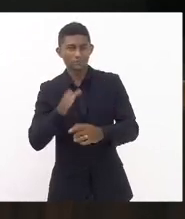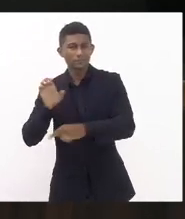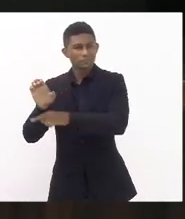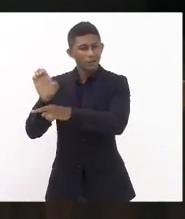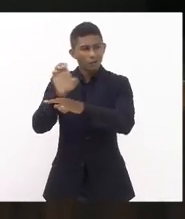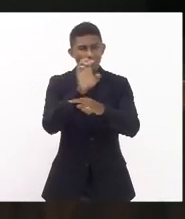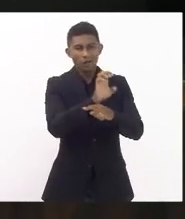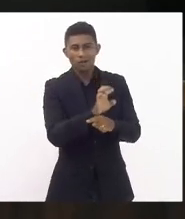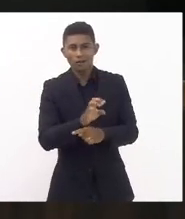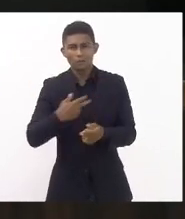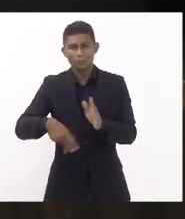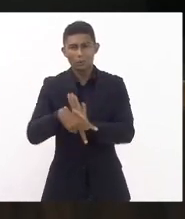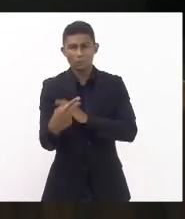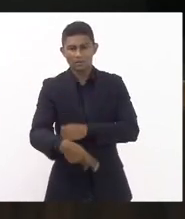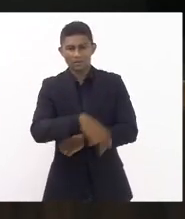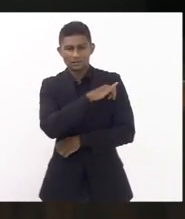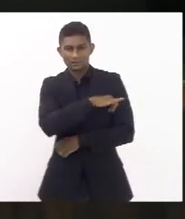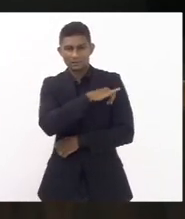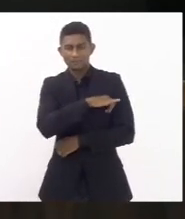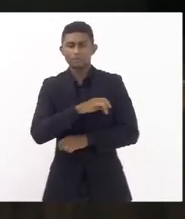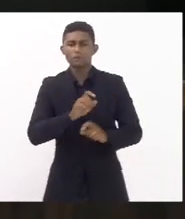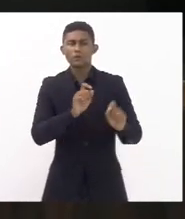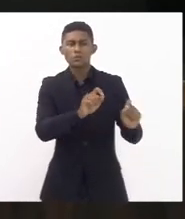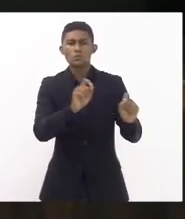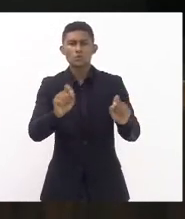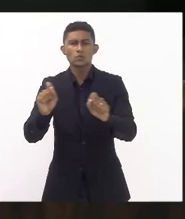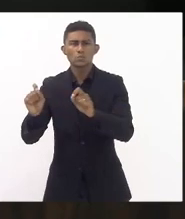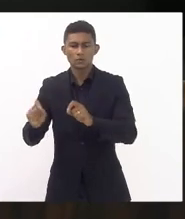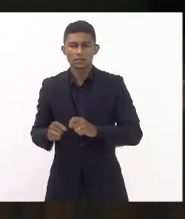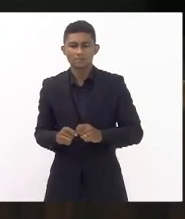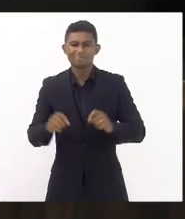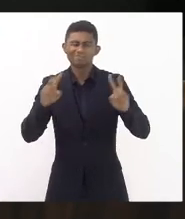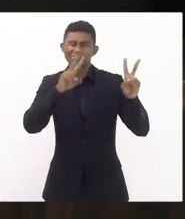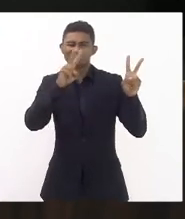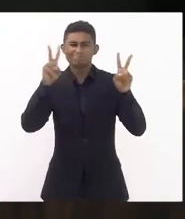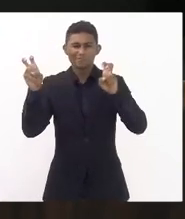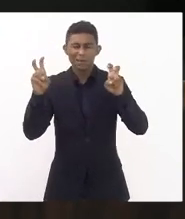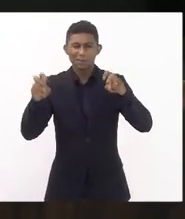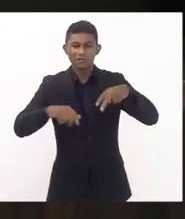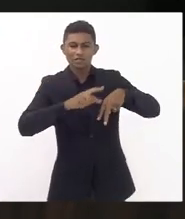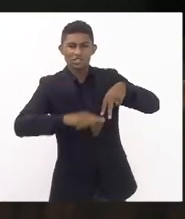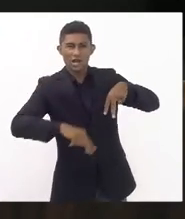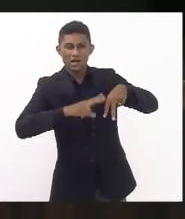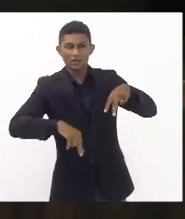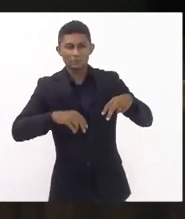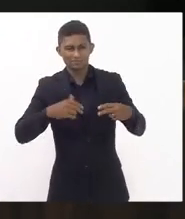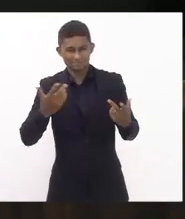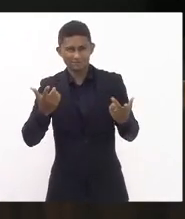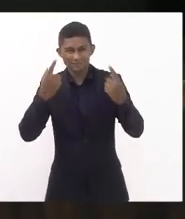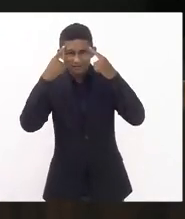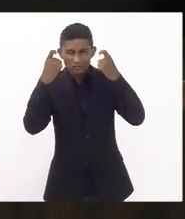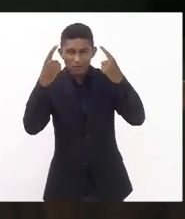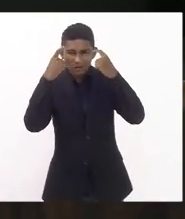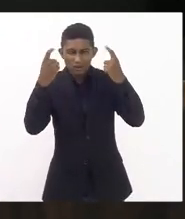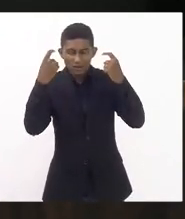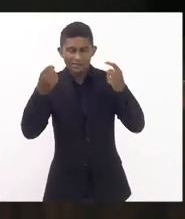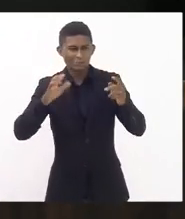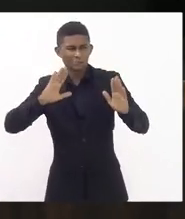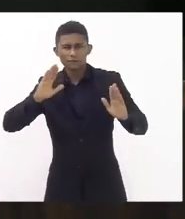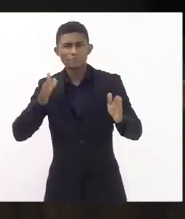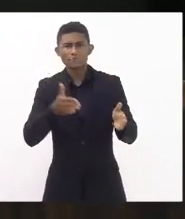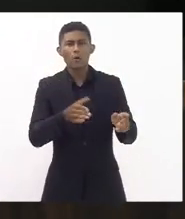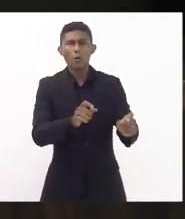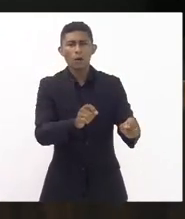estaduais do Estado do Rio de Janeiro, sobre a temática violência de gênero, tem foco na luta